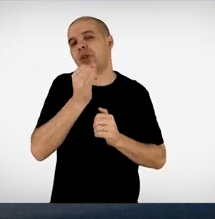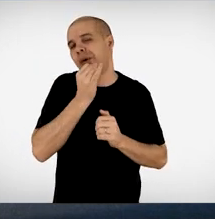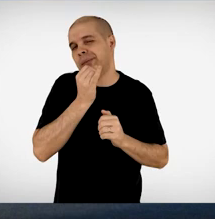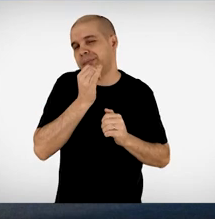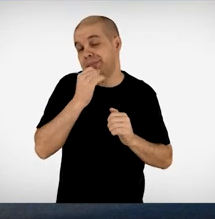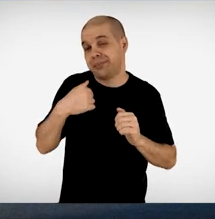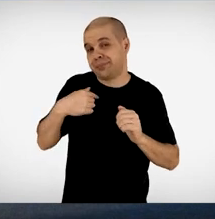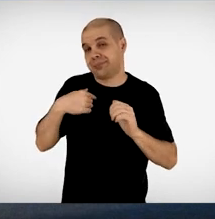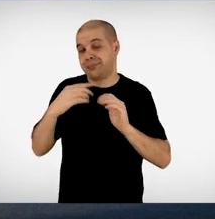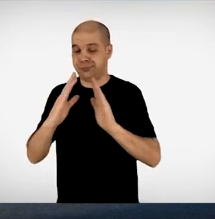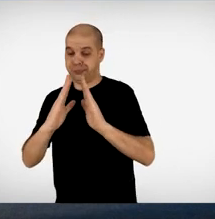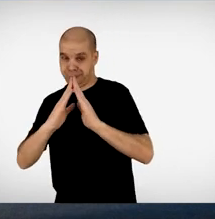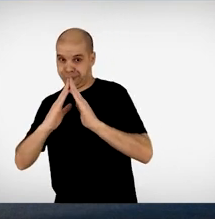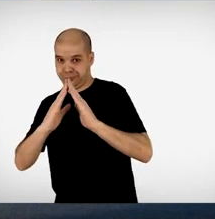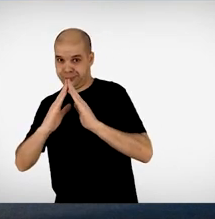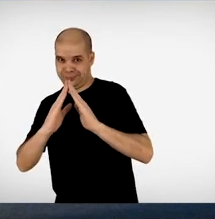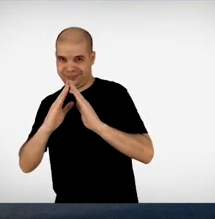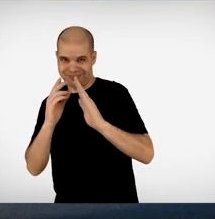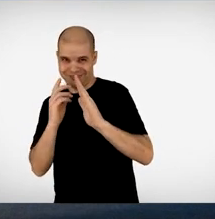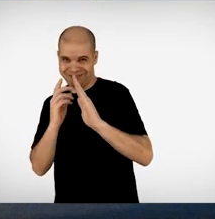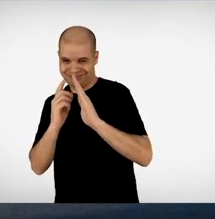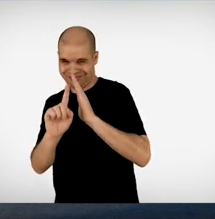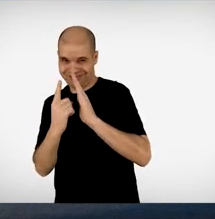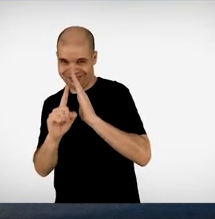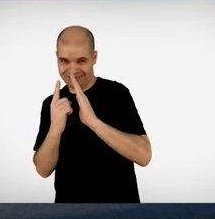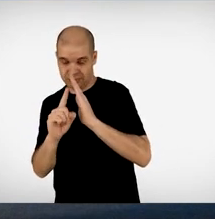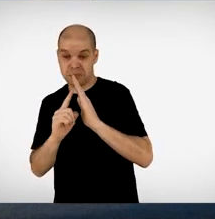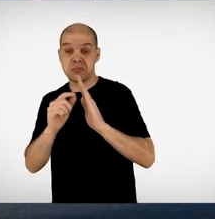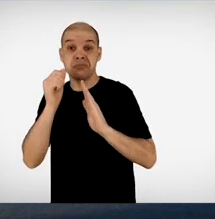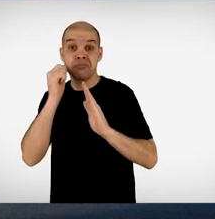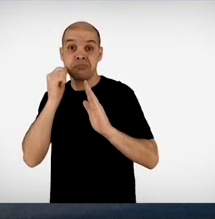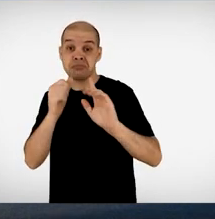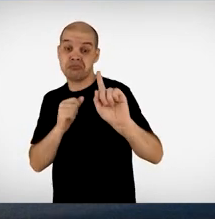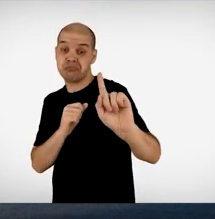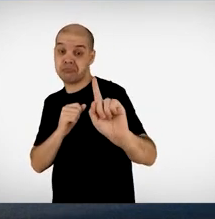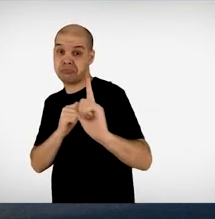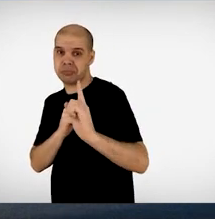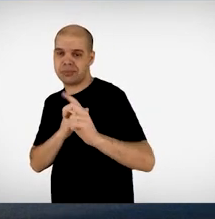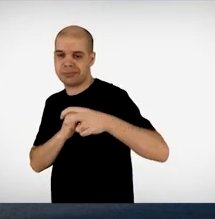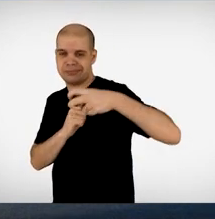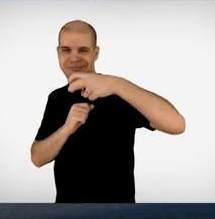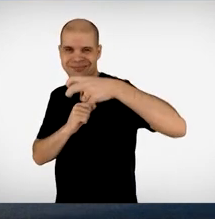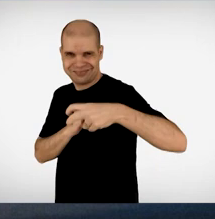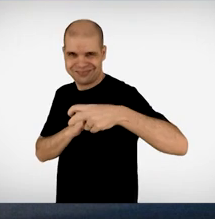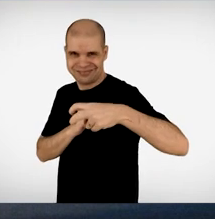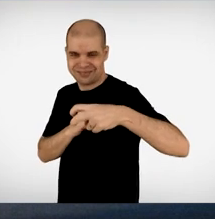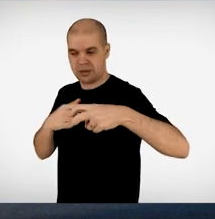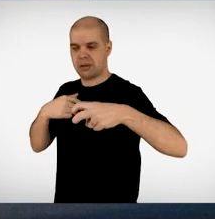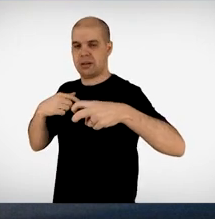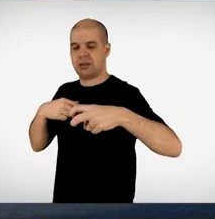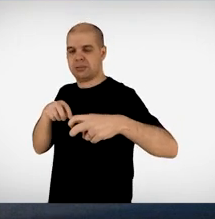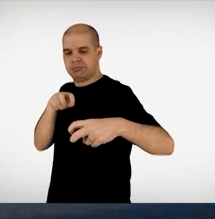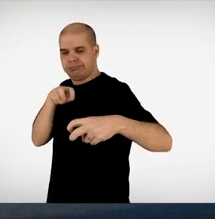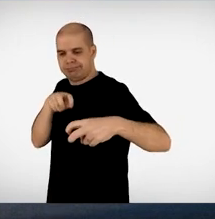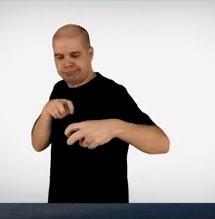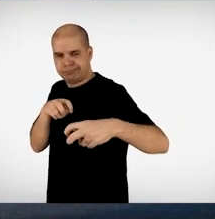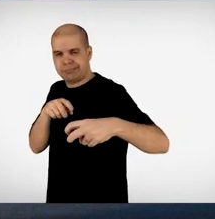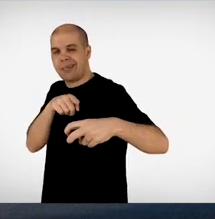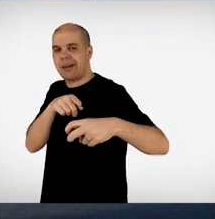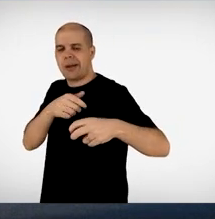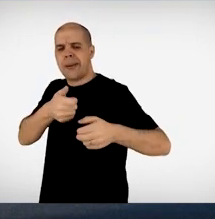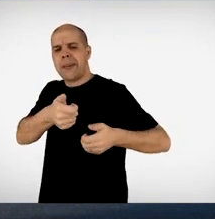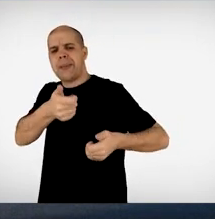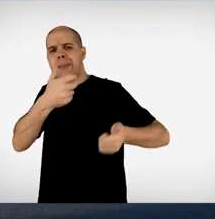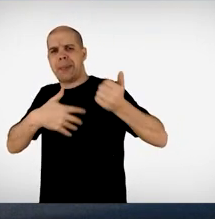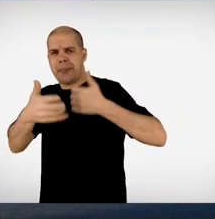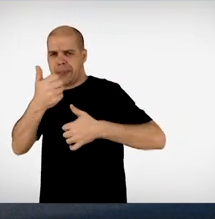atendendo uma paciente, eu vou falar aqui propositadamente no feminino, porque a plateia é a maior parte de